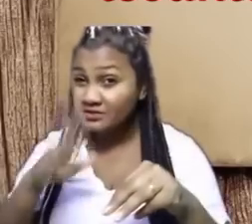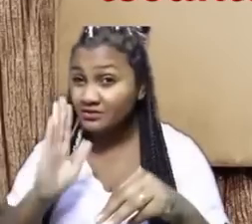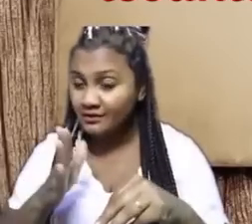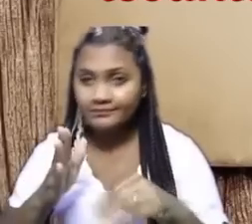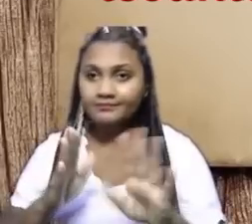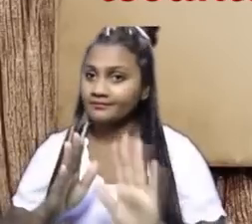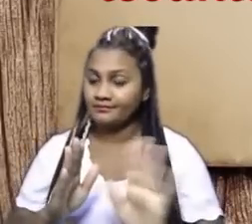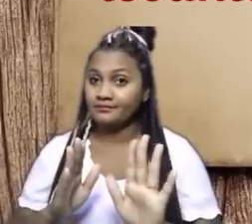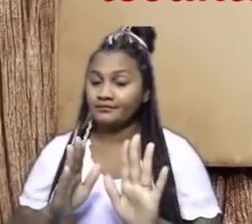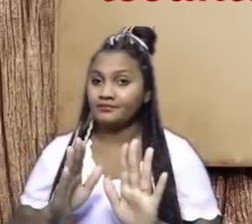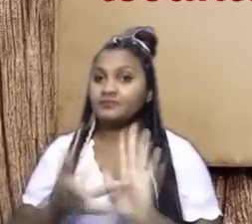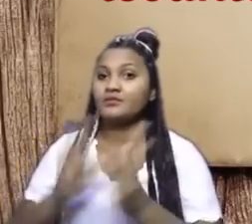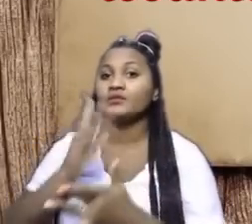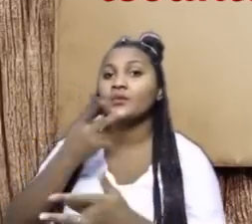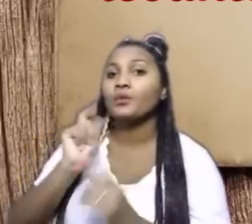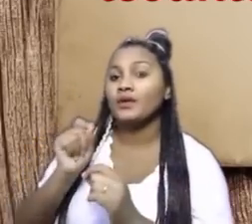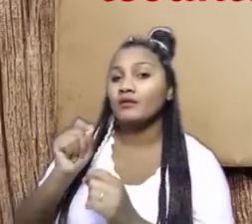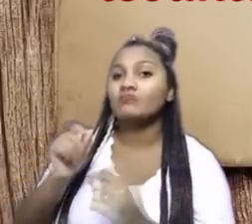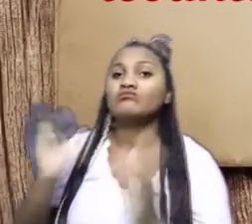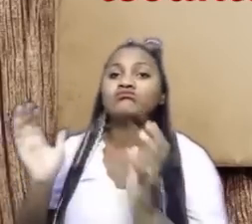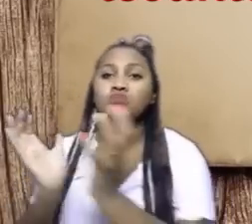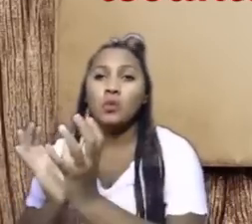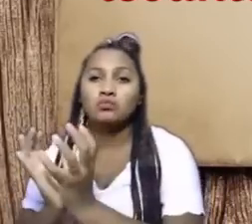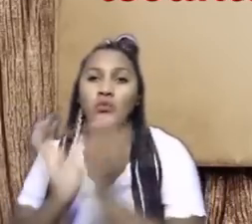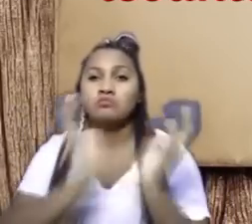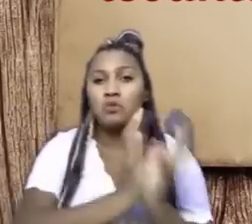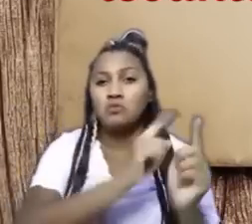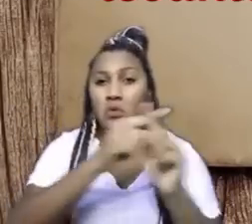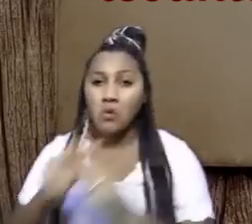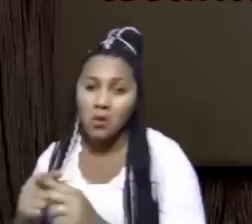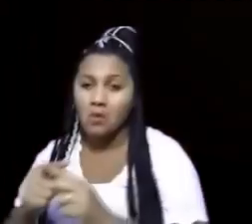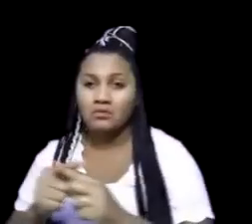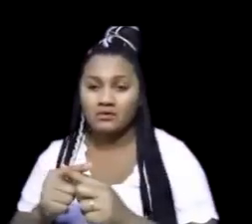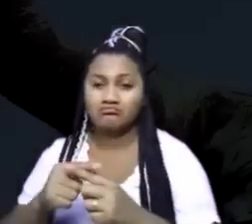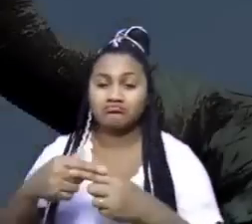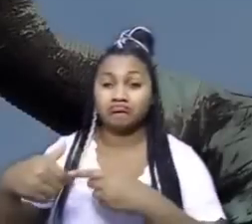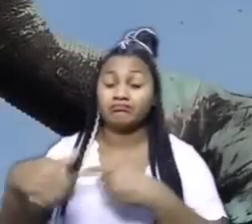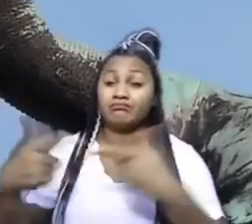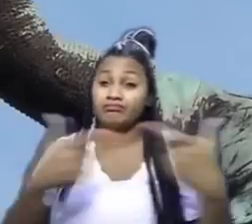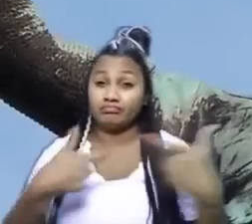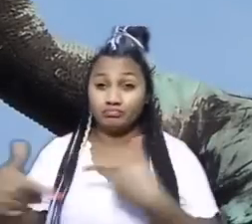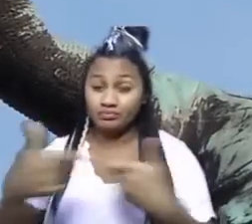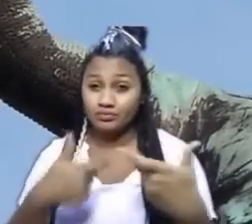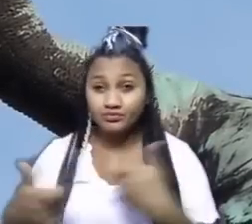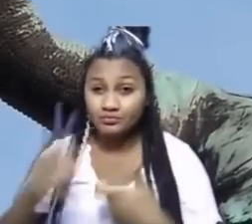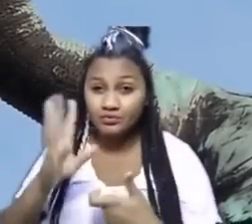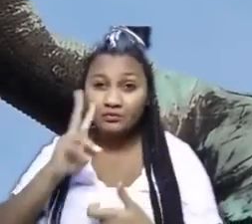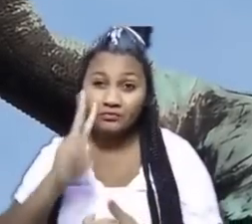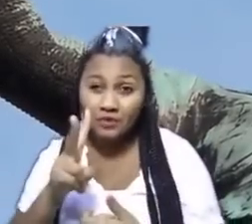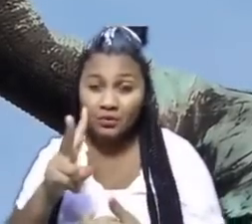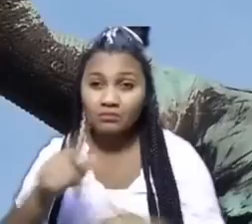lhes disse: nação se levantará contra nação e reino contra reino. Você já parou para pensar no número de guerras